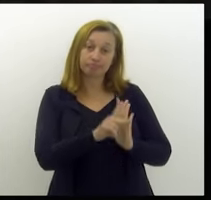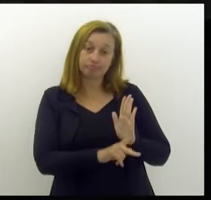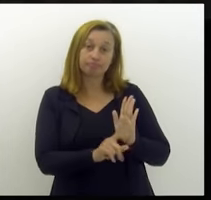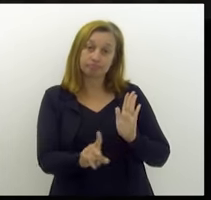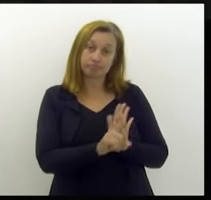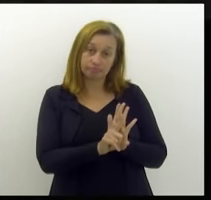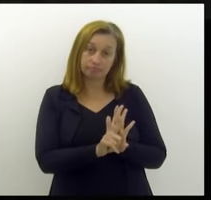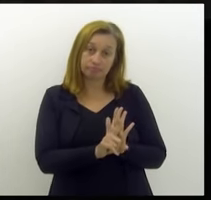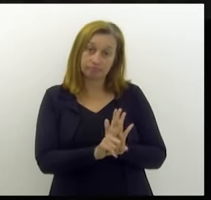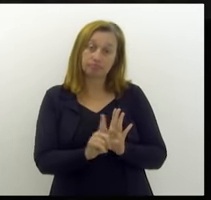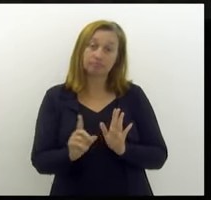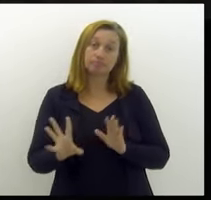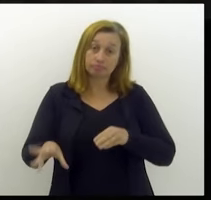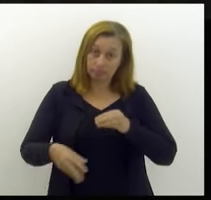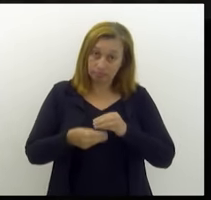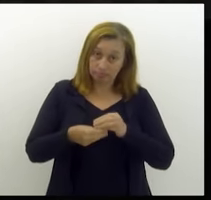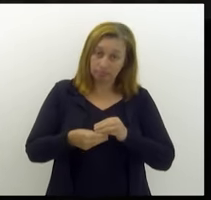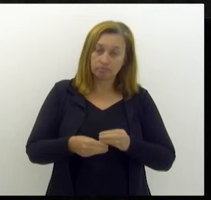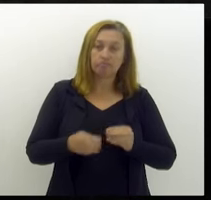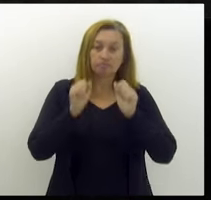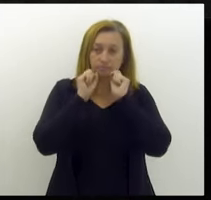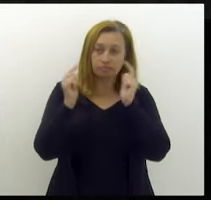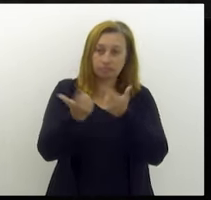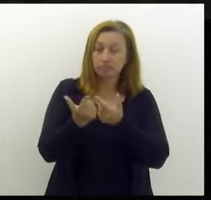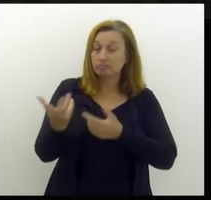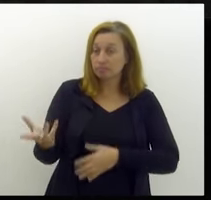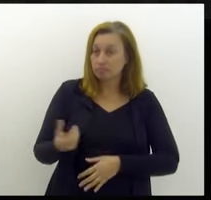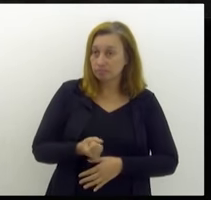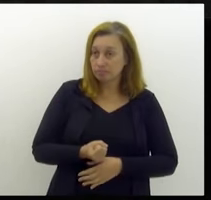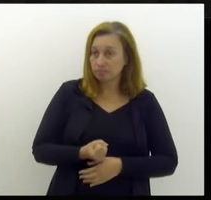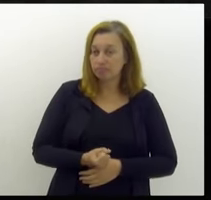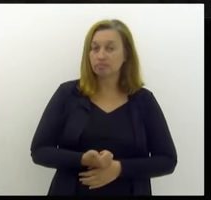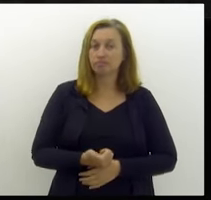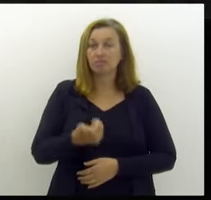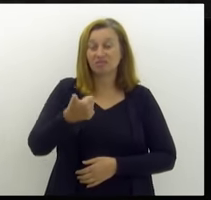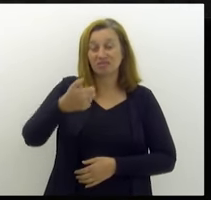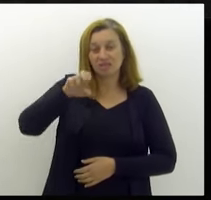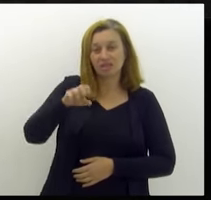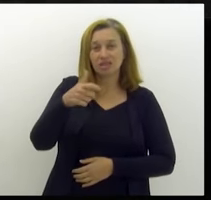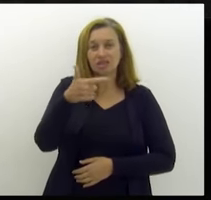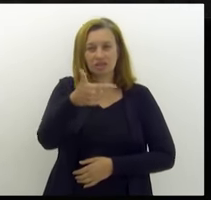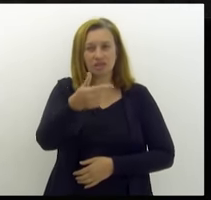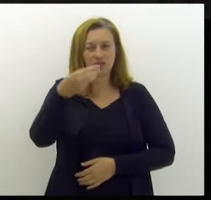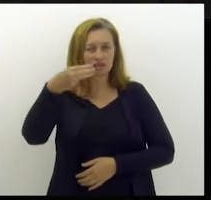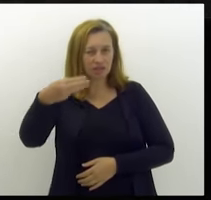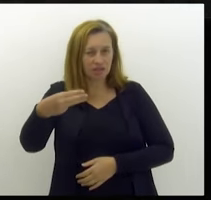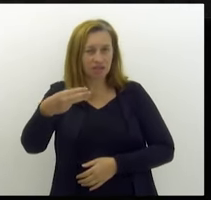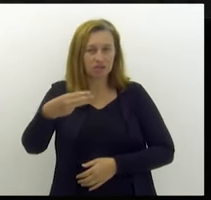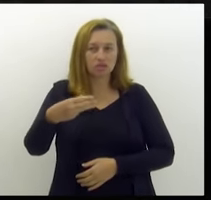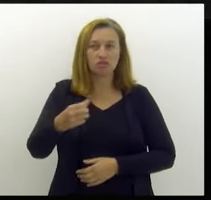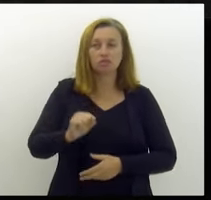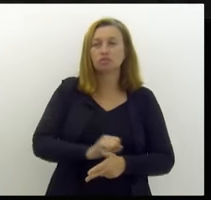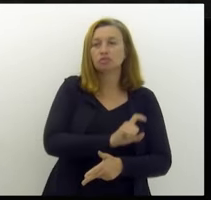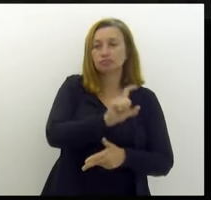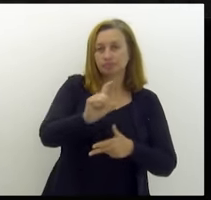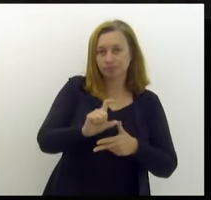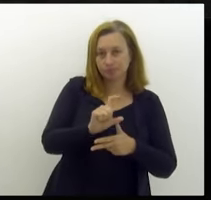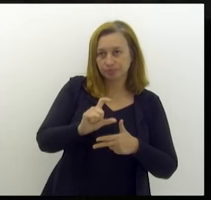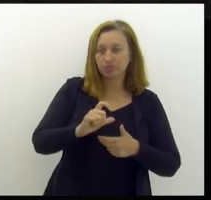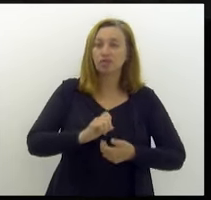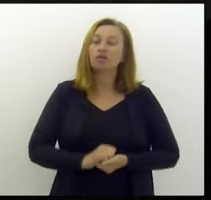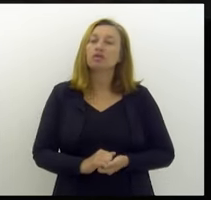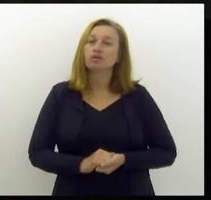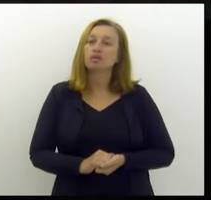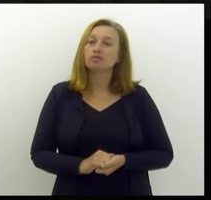lei complementar que a alerge recebeu 15 de 2023 do Poder Executivo